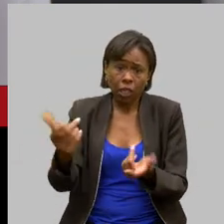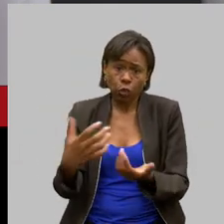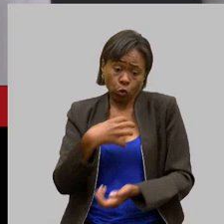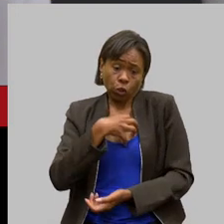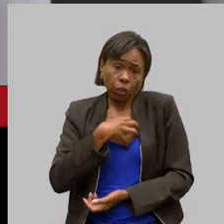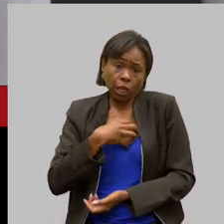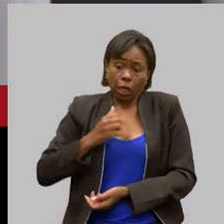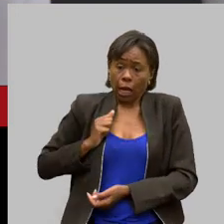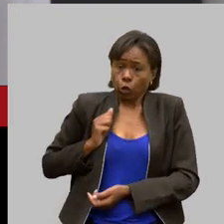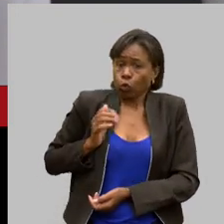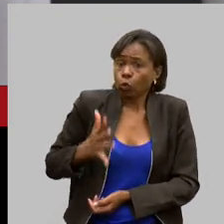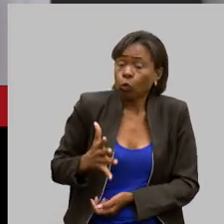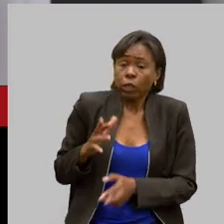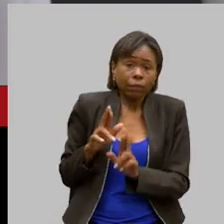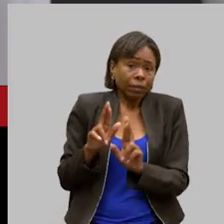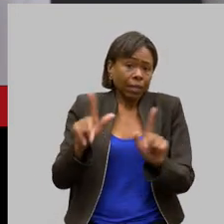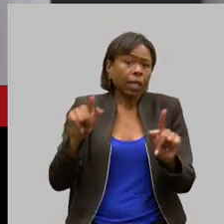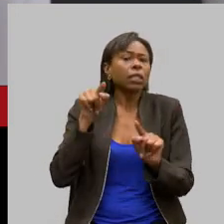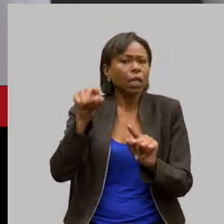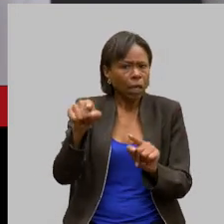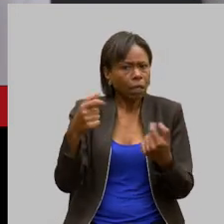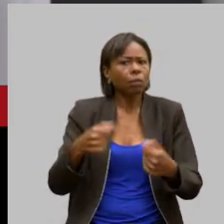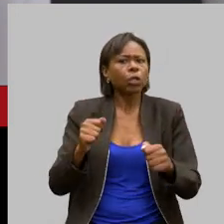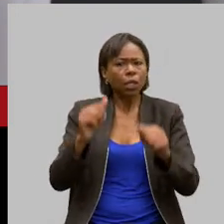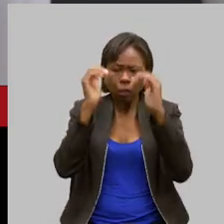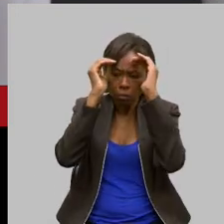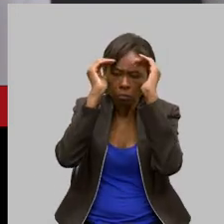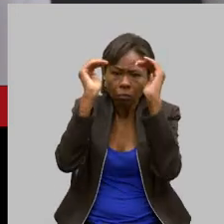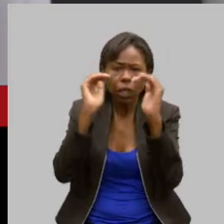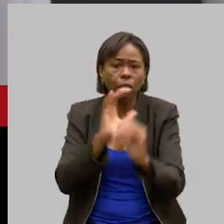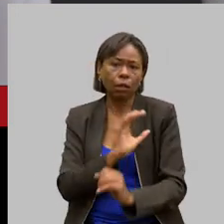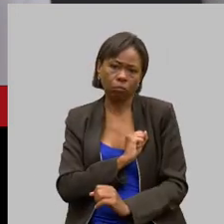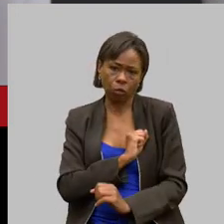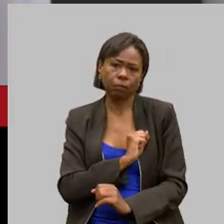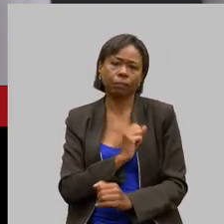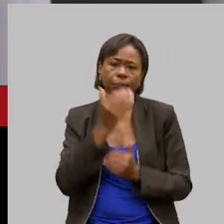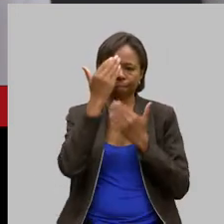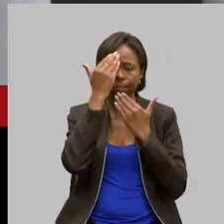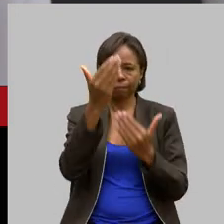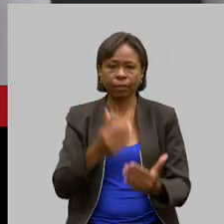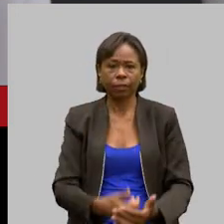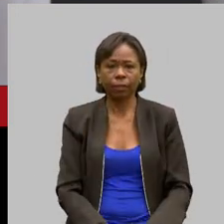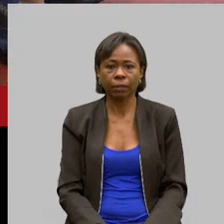e que merece o nosso todo o amor todo o nosso respeito muito